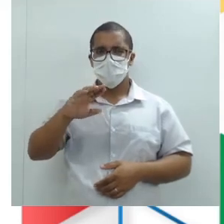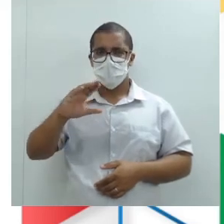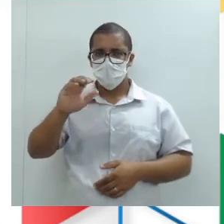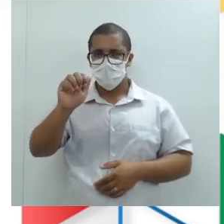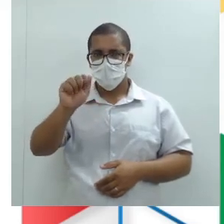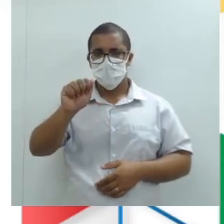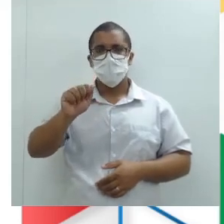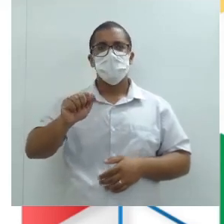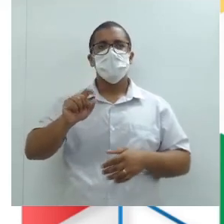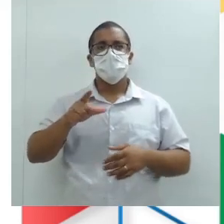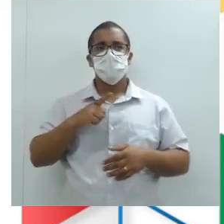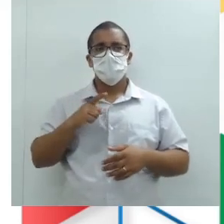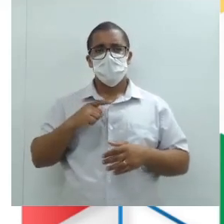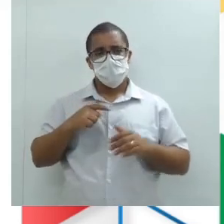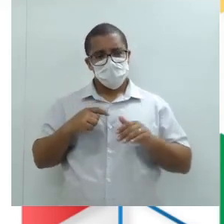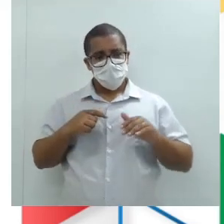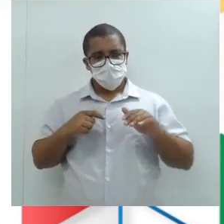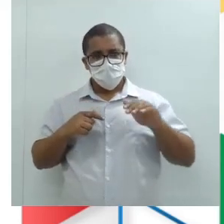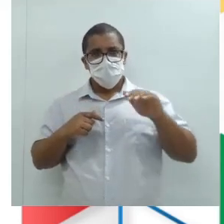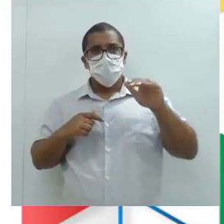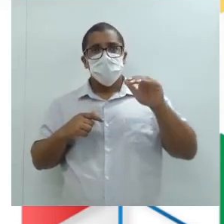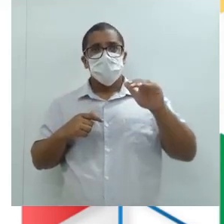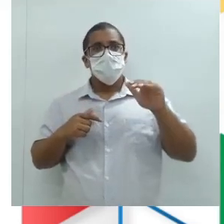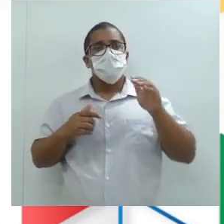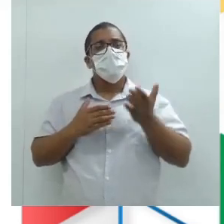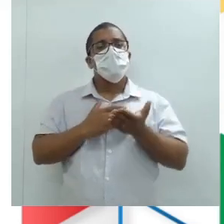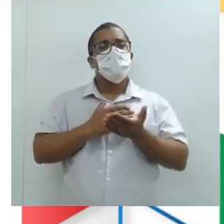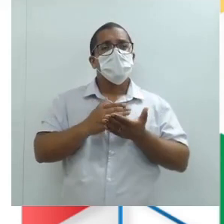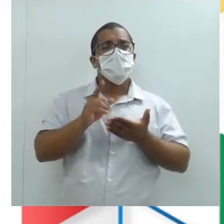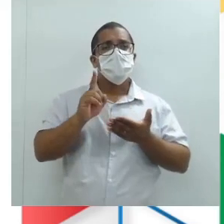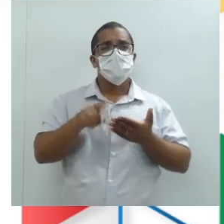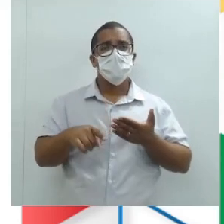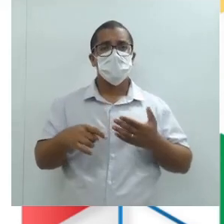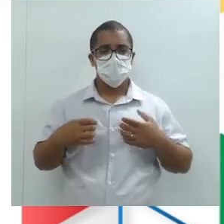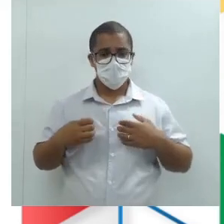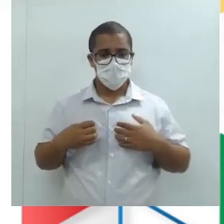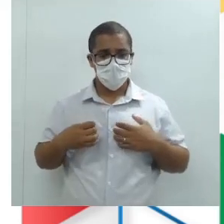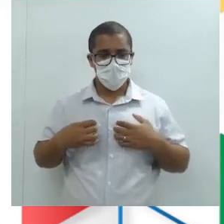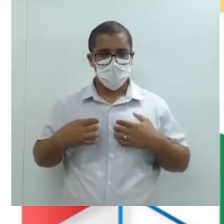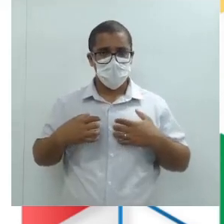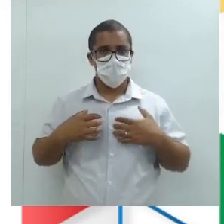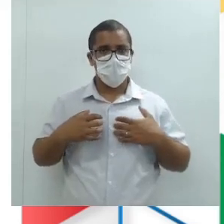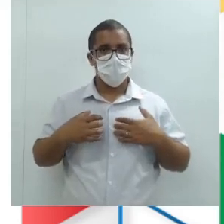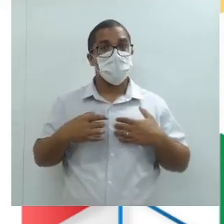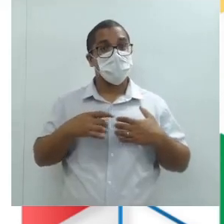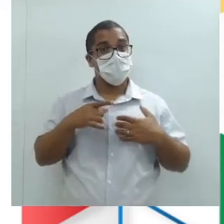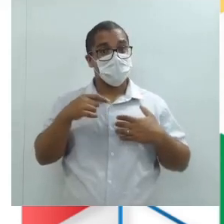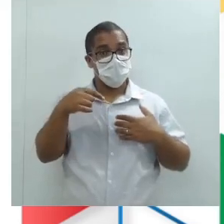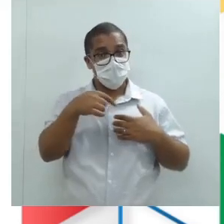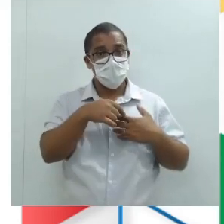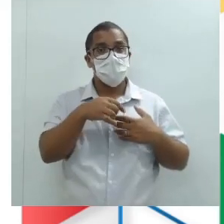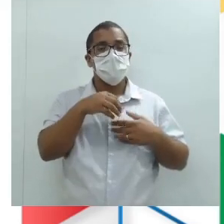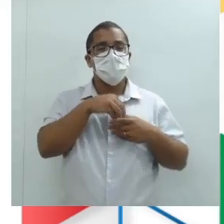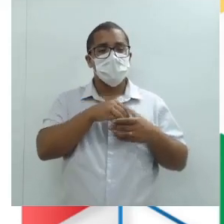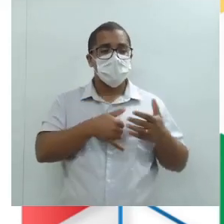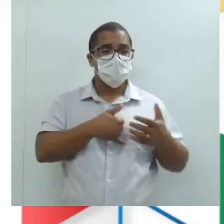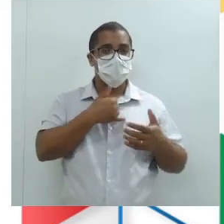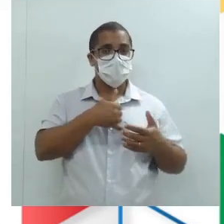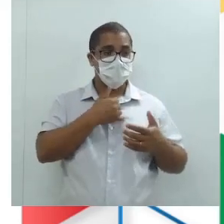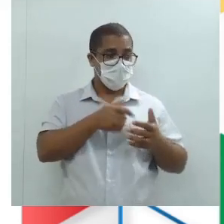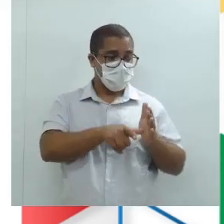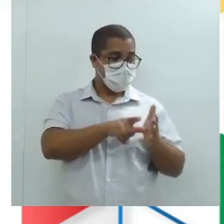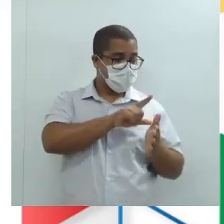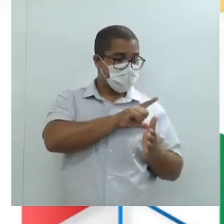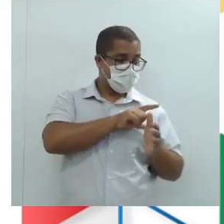puberdade precoce feminina ocorre quando o broto mamário ela surge antes dos 8 anos